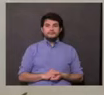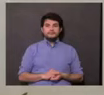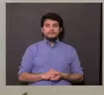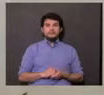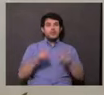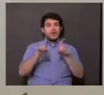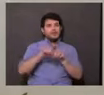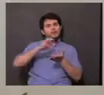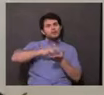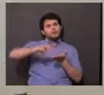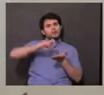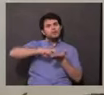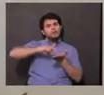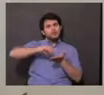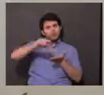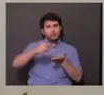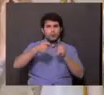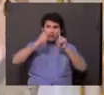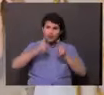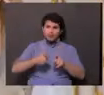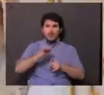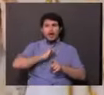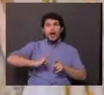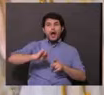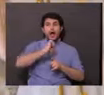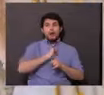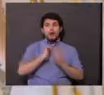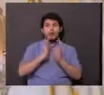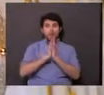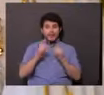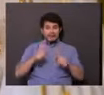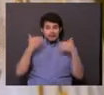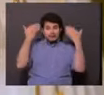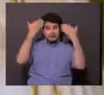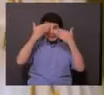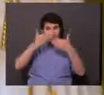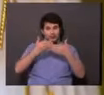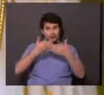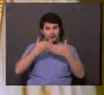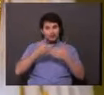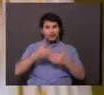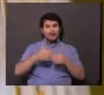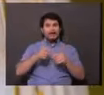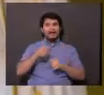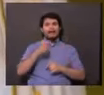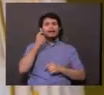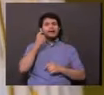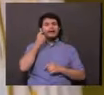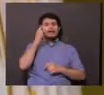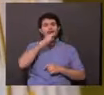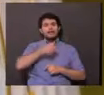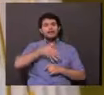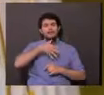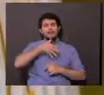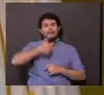Irmãos peregrinos, vamos dar início à nossa celebração desta noite, que é presidida pelo Arcebispo Dom